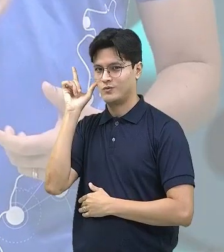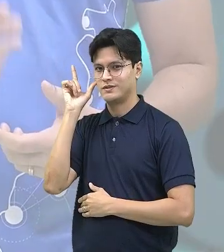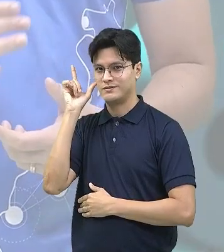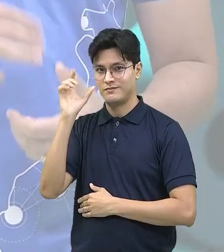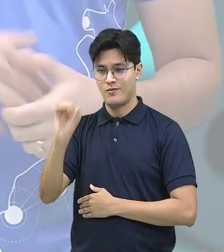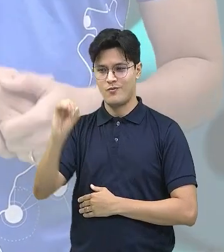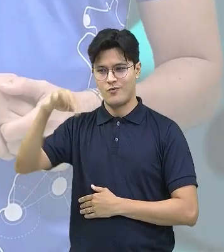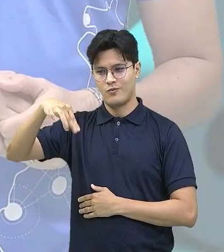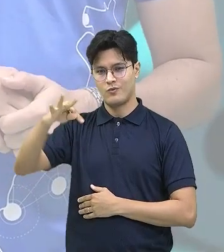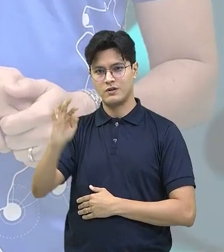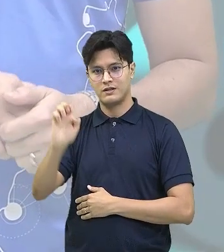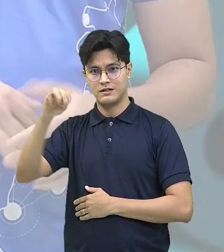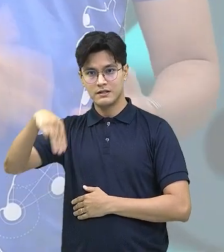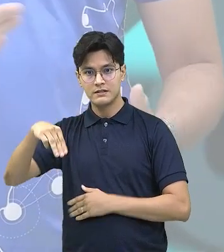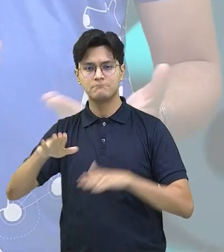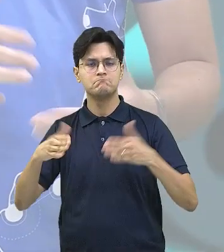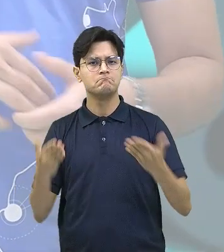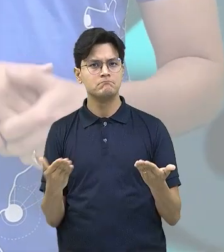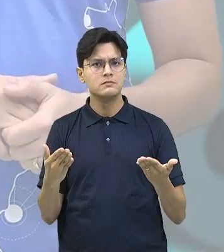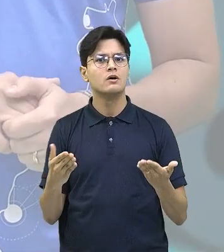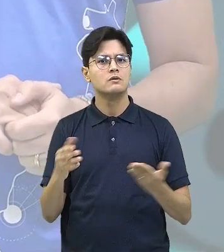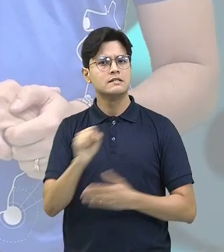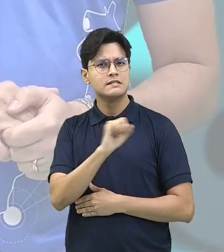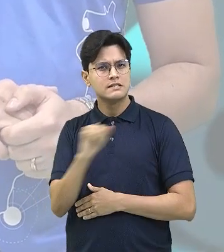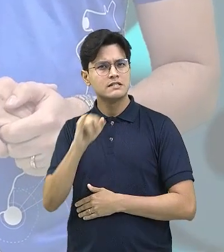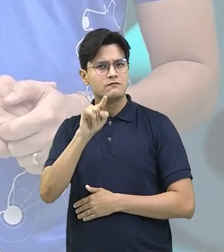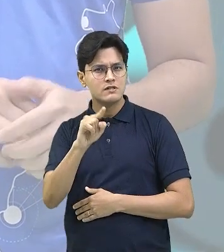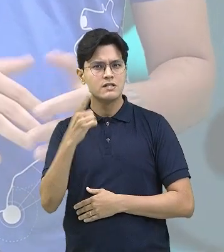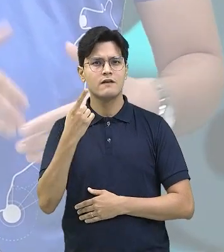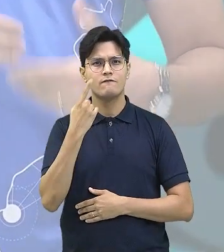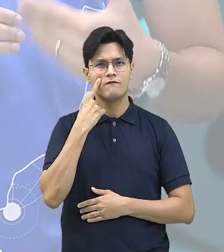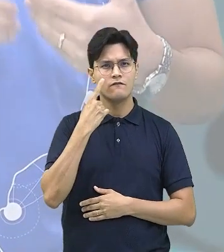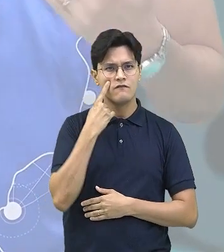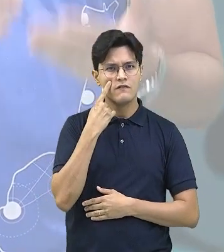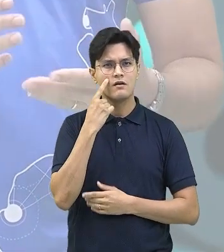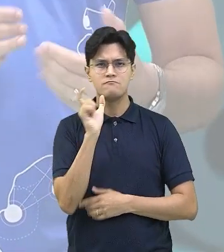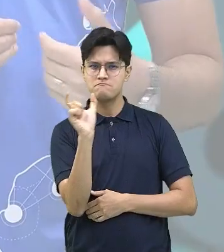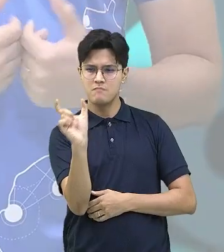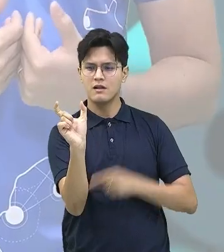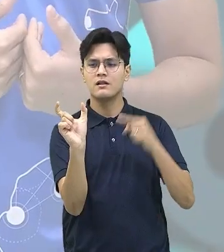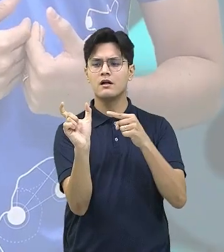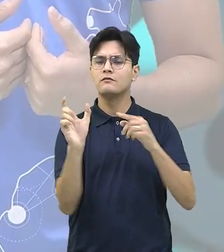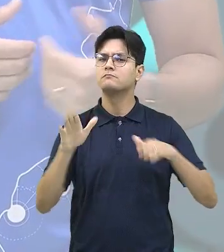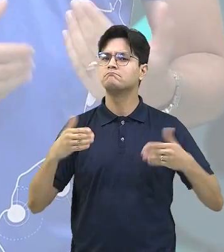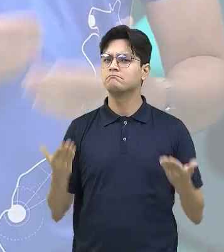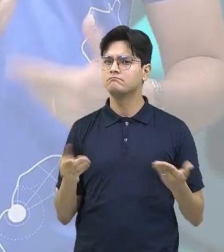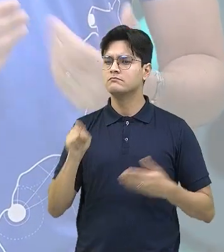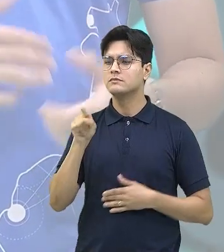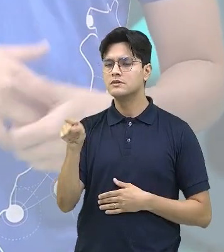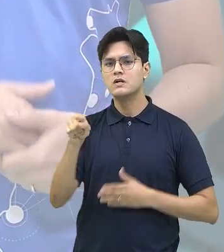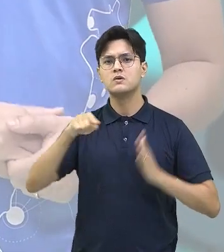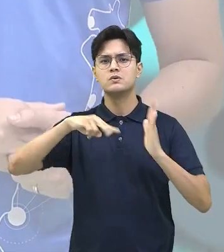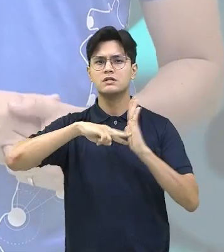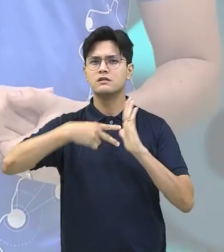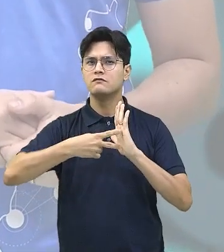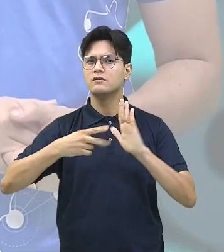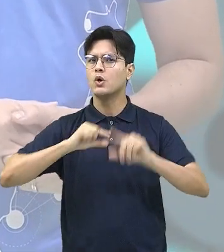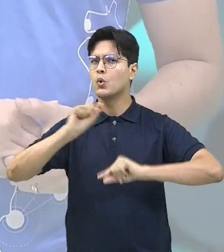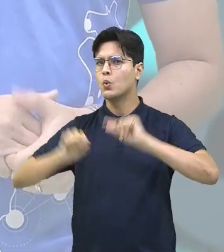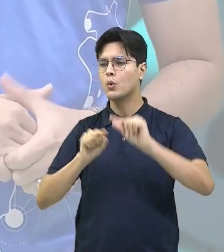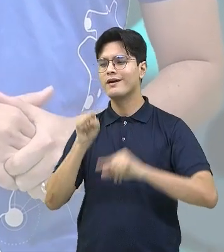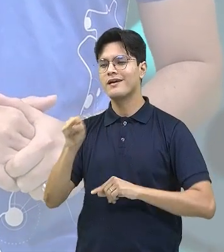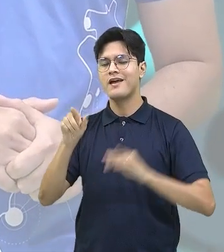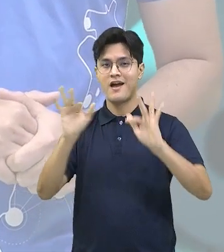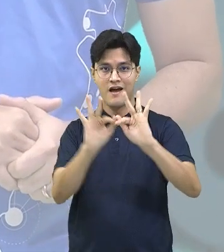palavra em uma frase ou em uma oração, você já pode suspeitar ou identificar que aquela